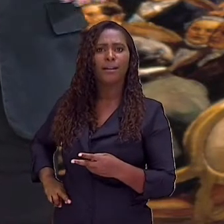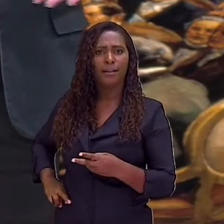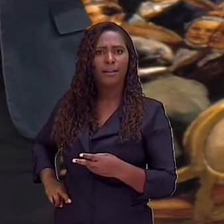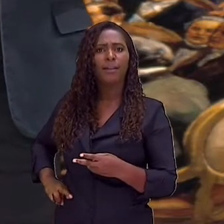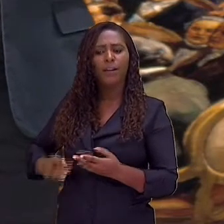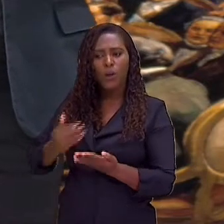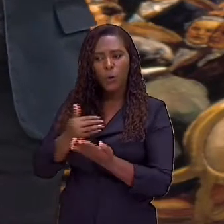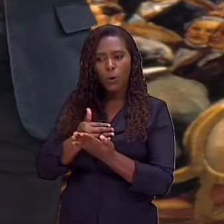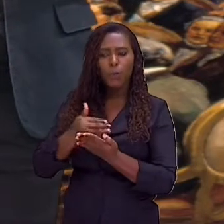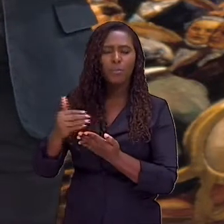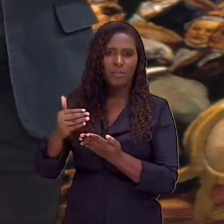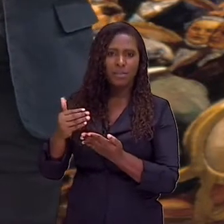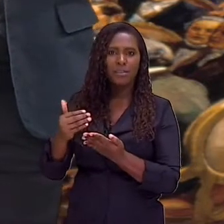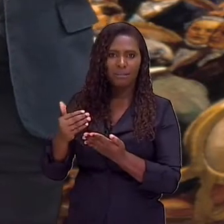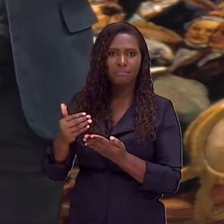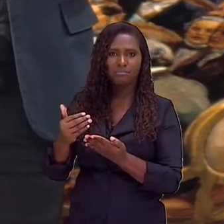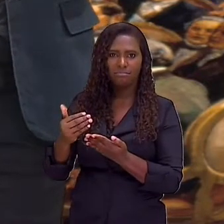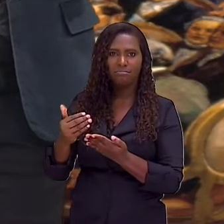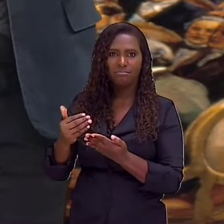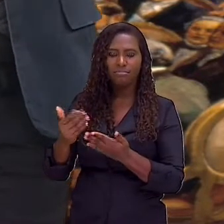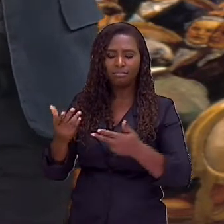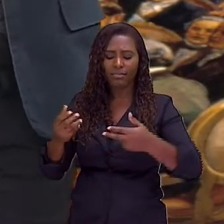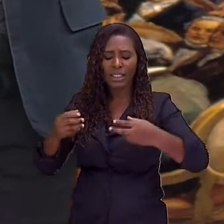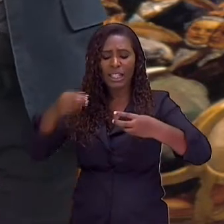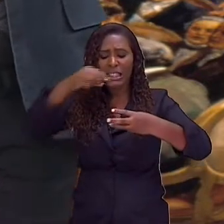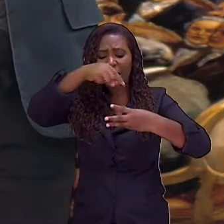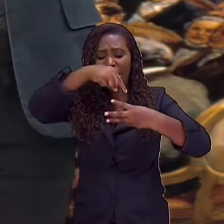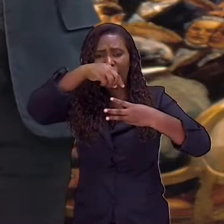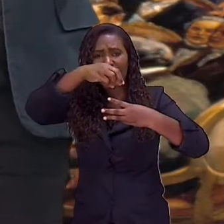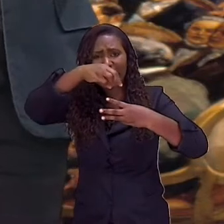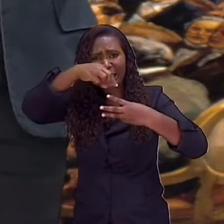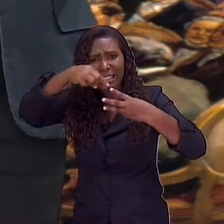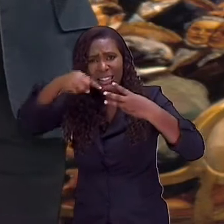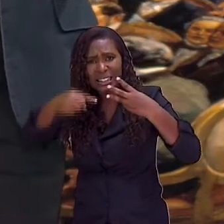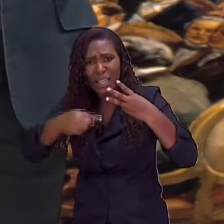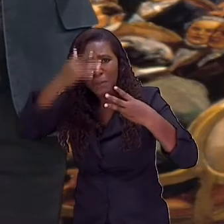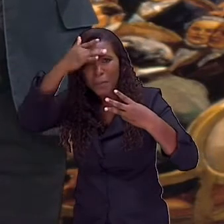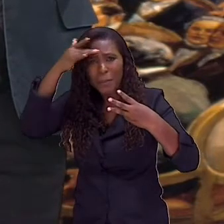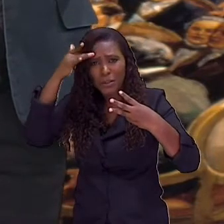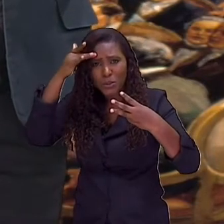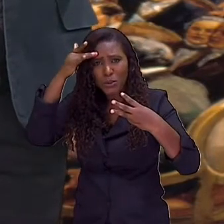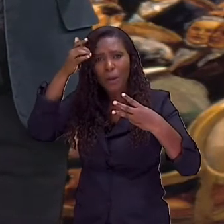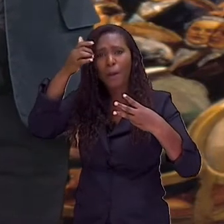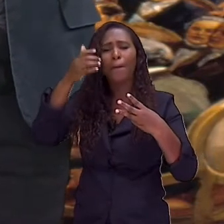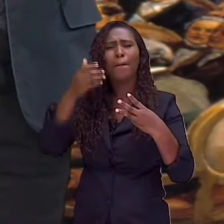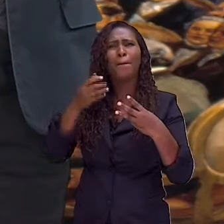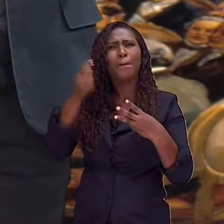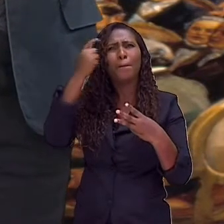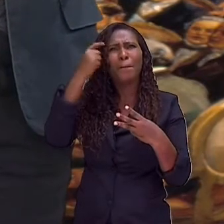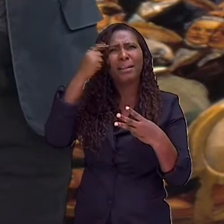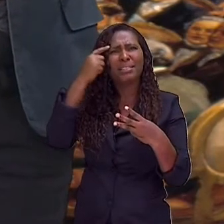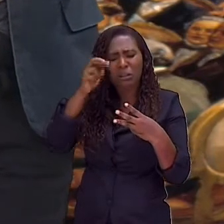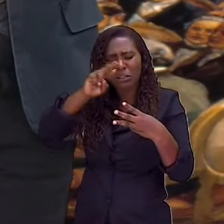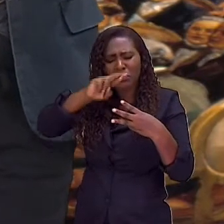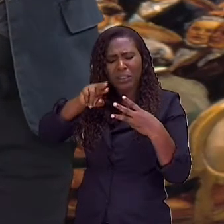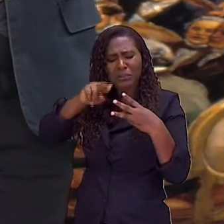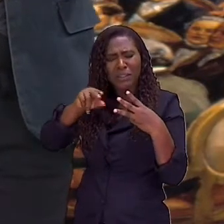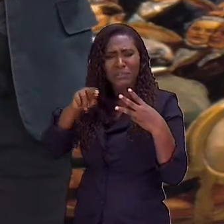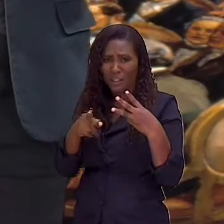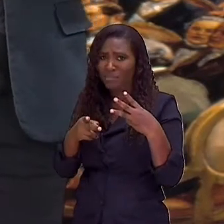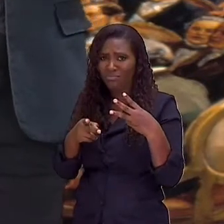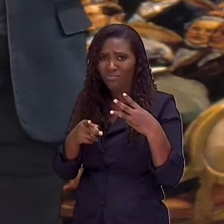Para conciliar essas 3 visões de Estado, é preciso entender a